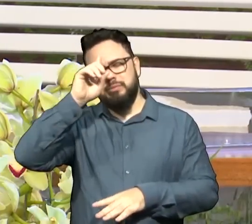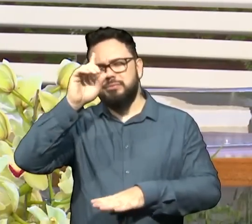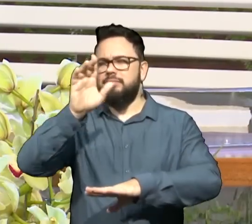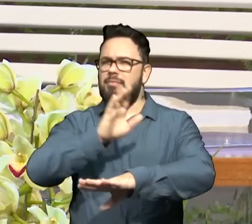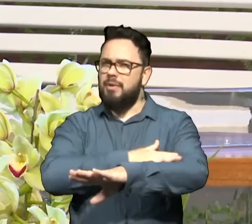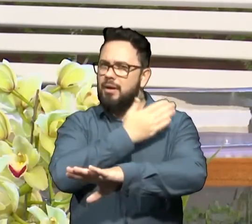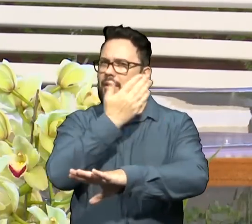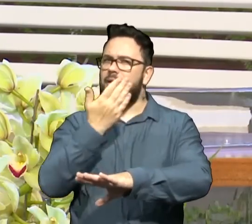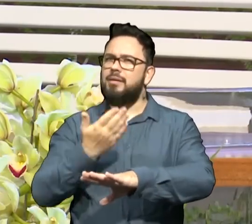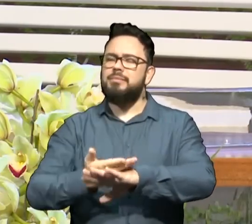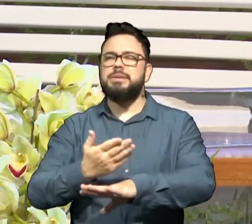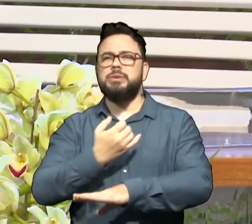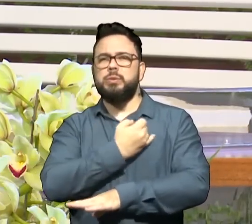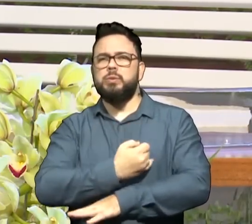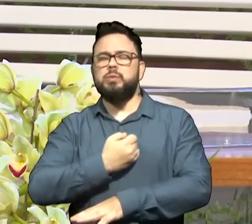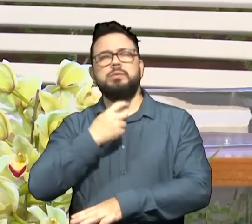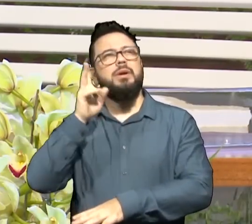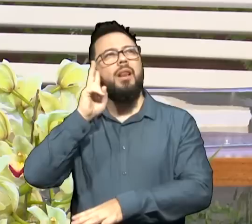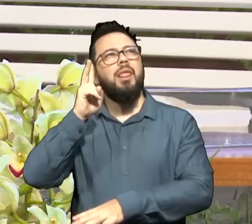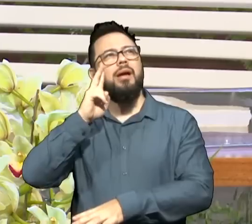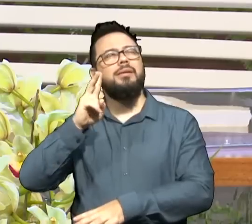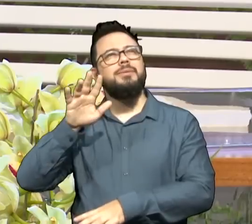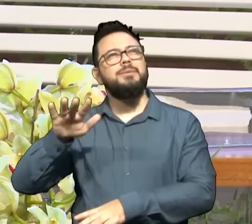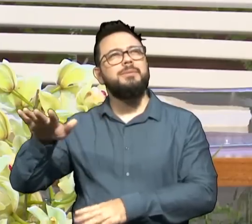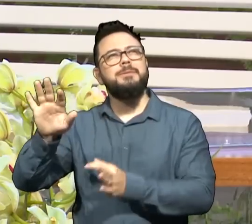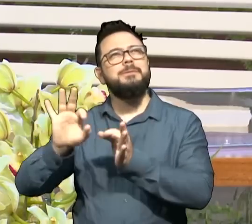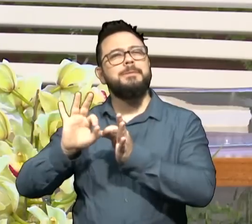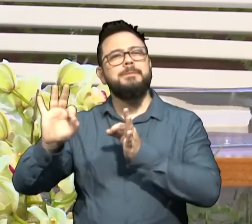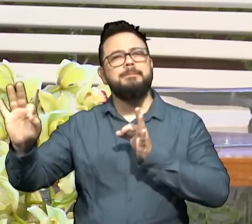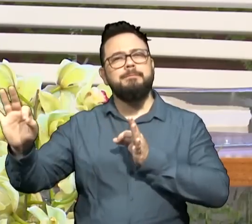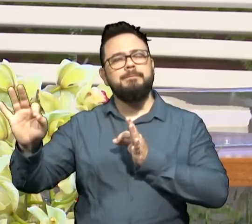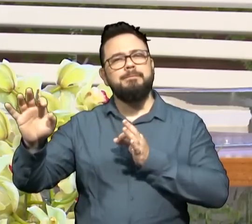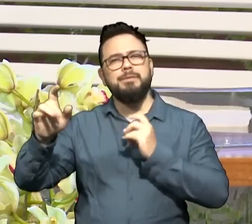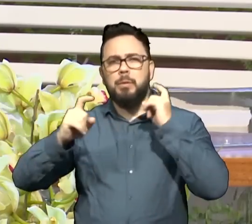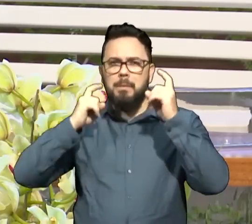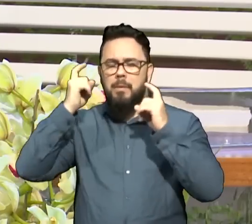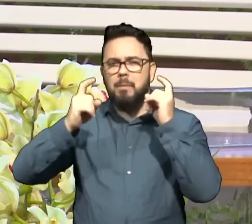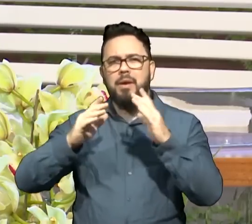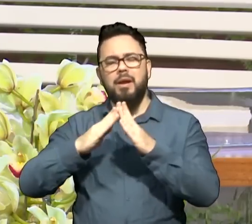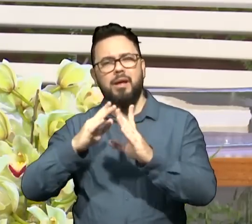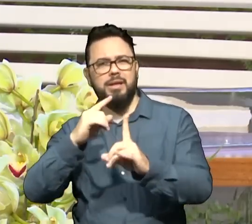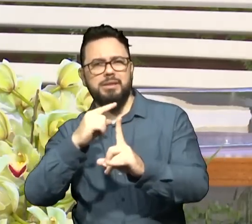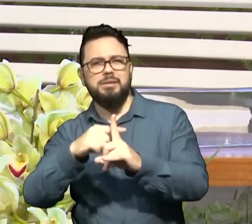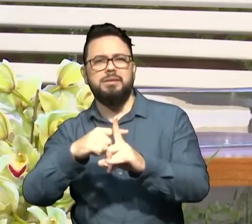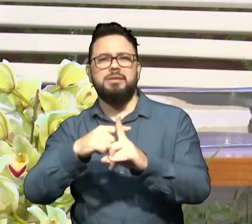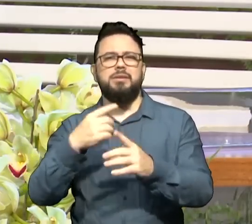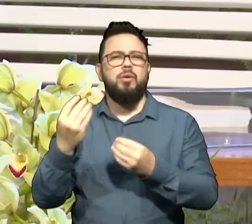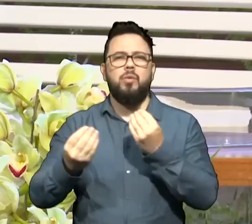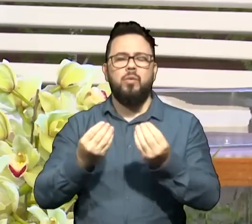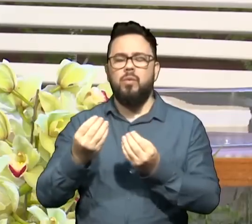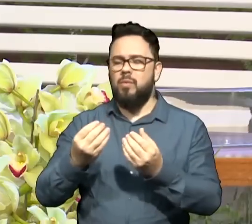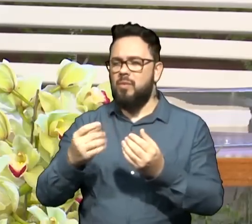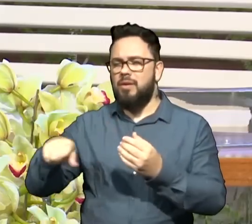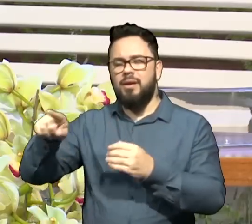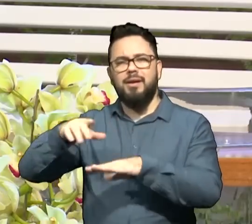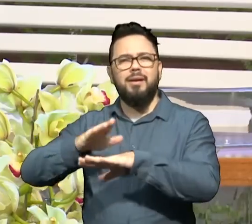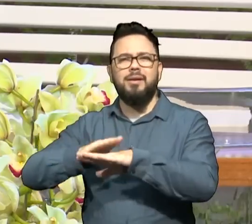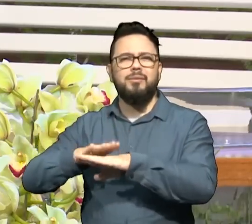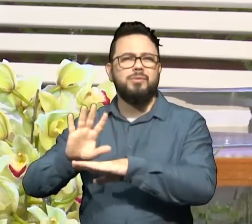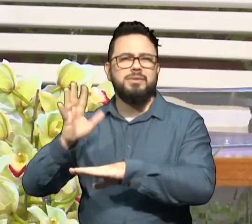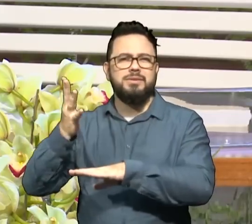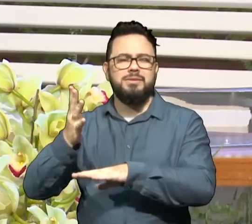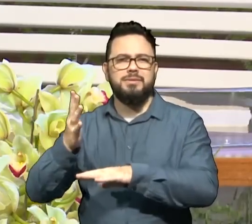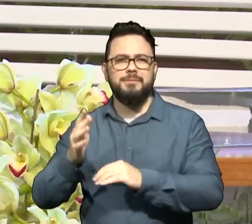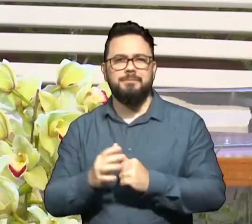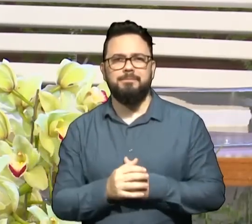o lembravam como ele estava longe daqueles que Ele amava e ele estava preocupado com a Igreja será que os gnósticos vão tomar conta da igreja na minha